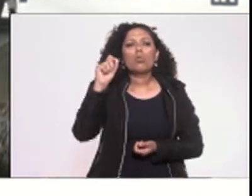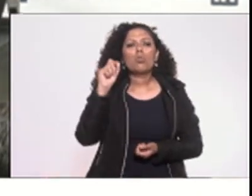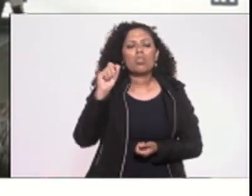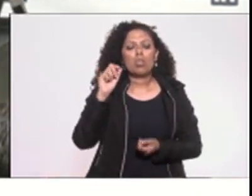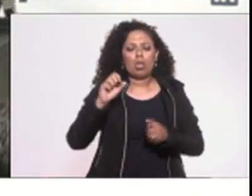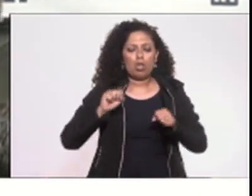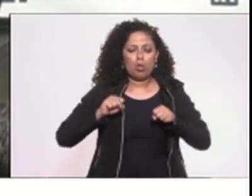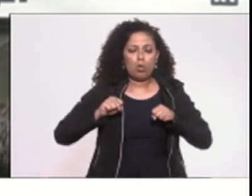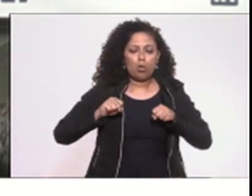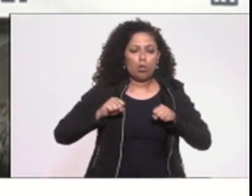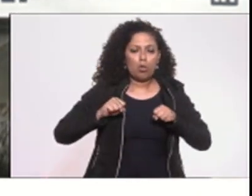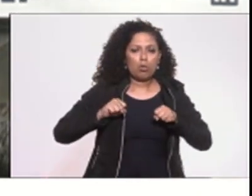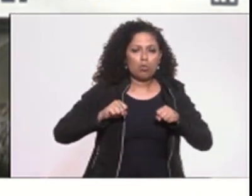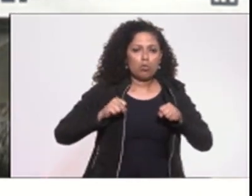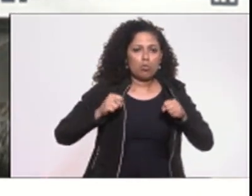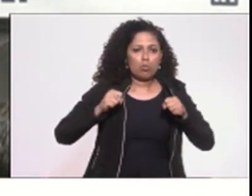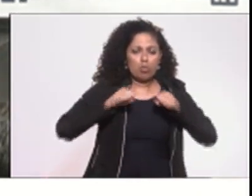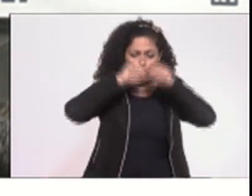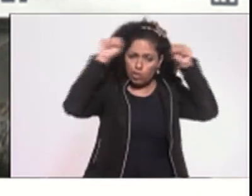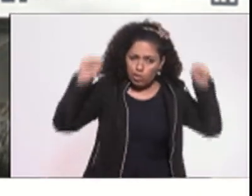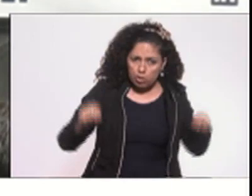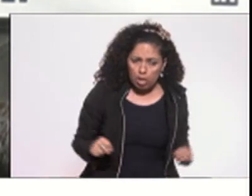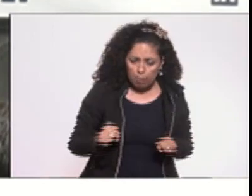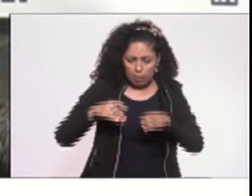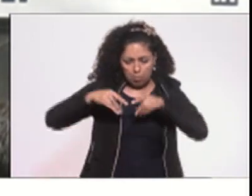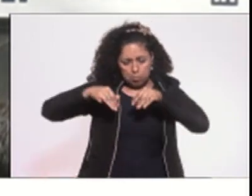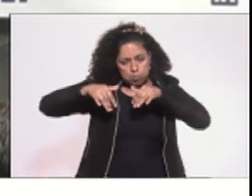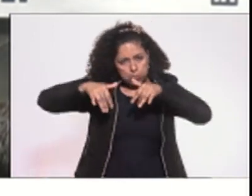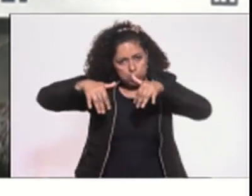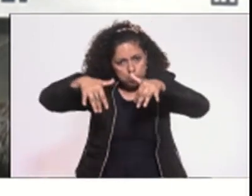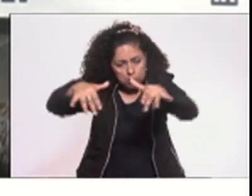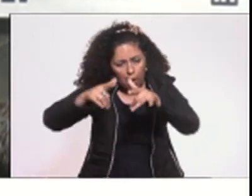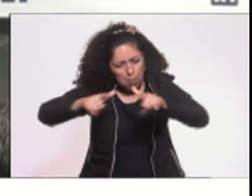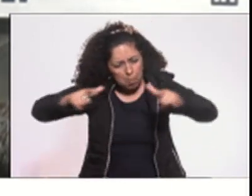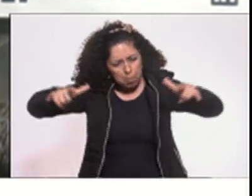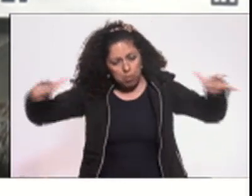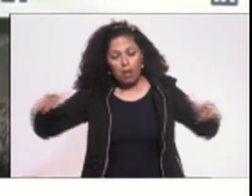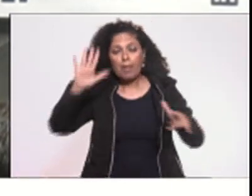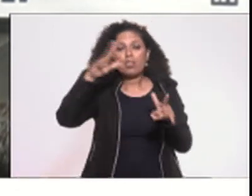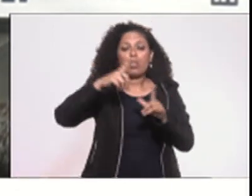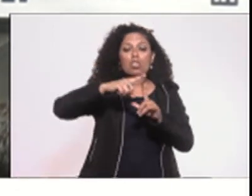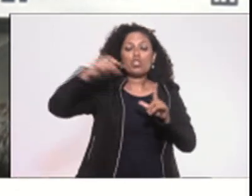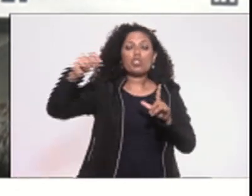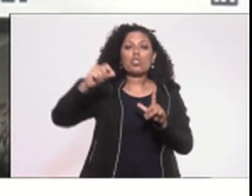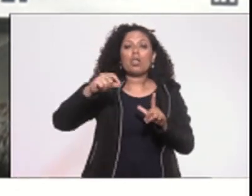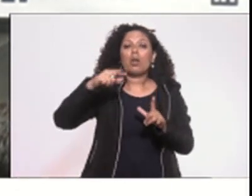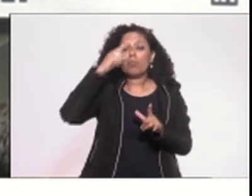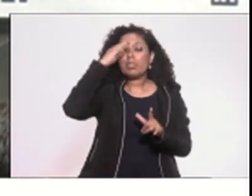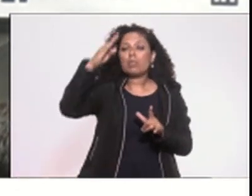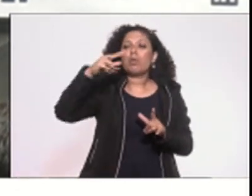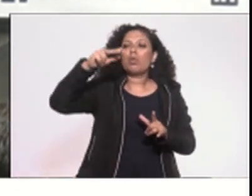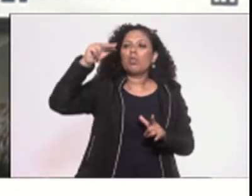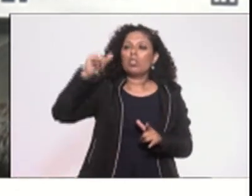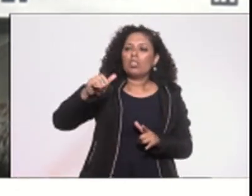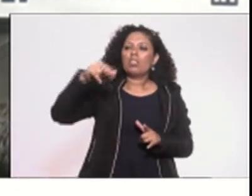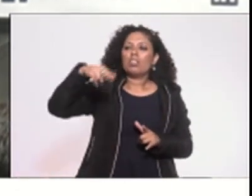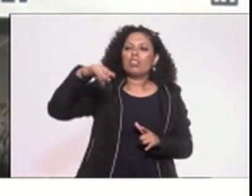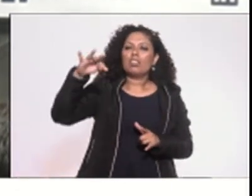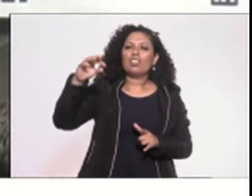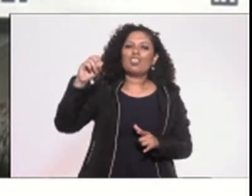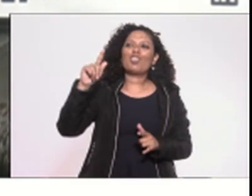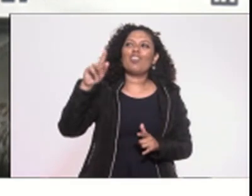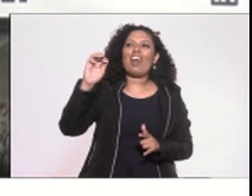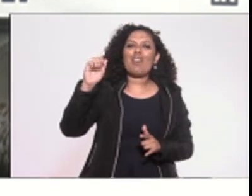mercado de fertilizantes no Brasil, como tem crescido, mas eu queria destacar aqui particularmente o nitrogênio, que é um elemento